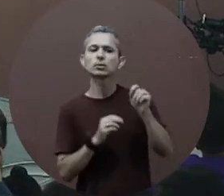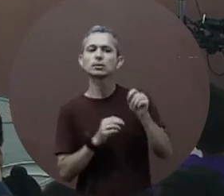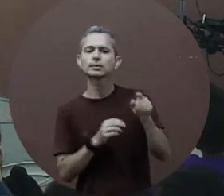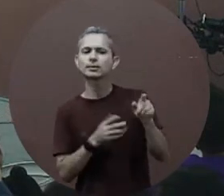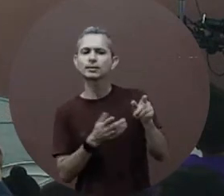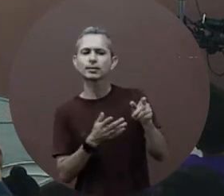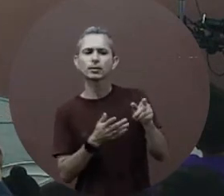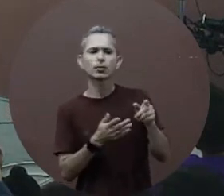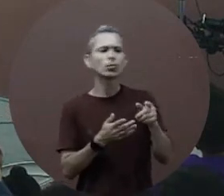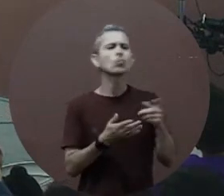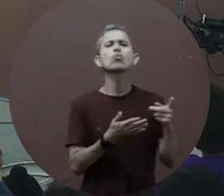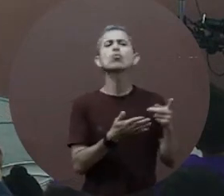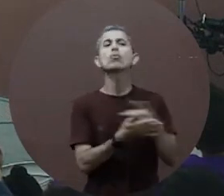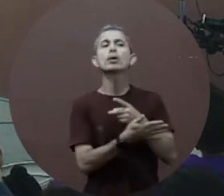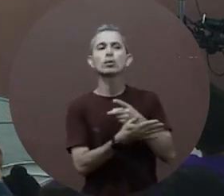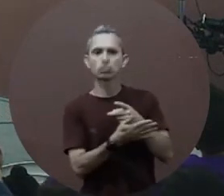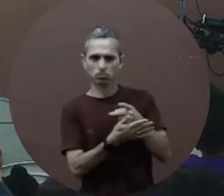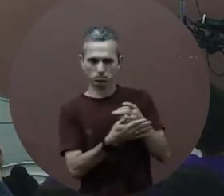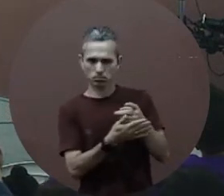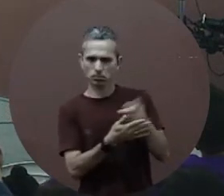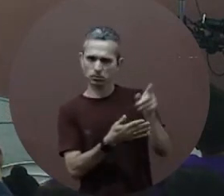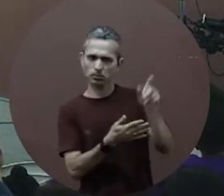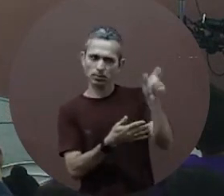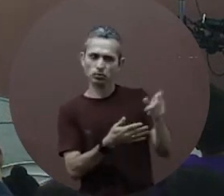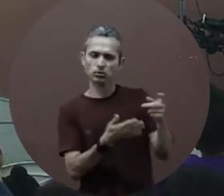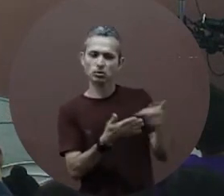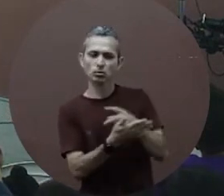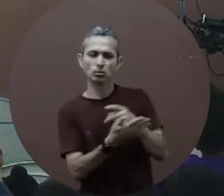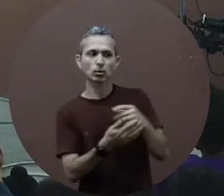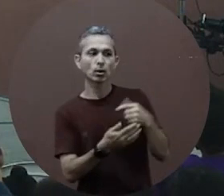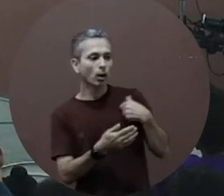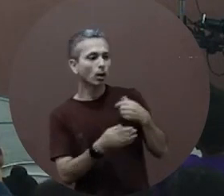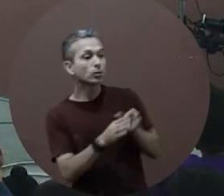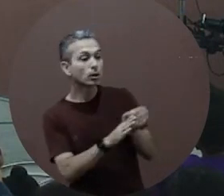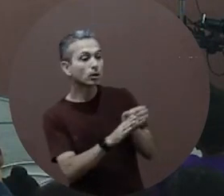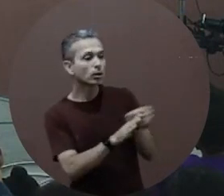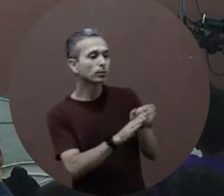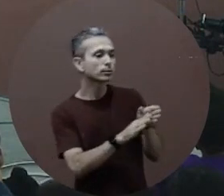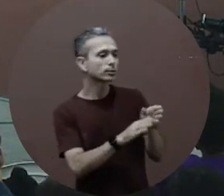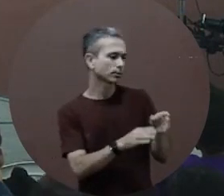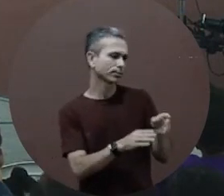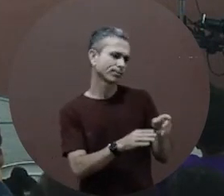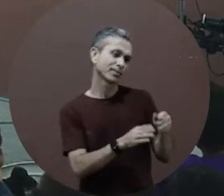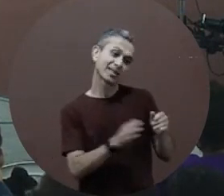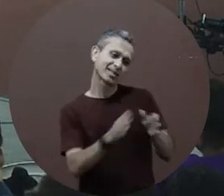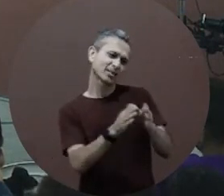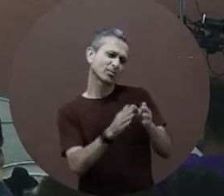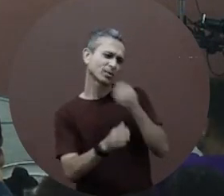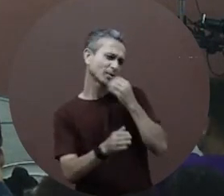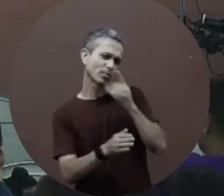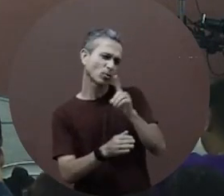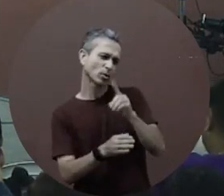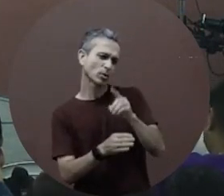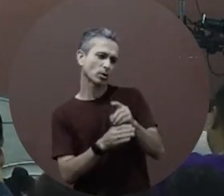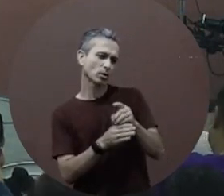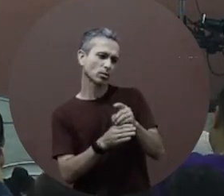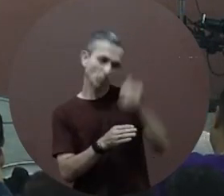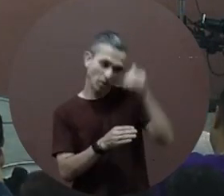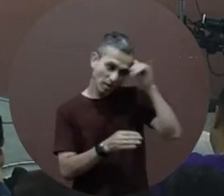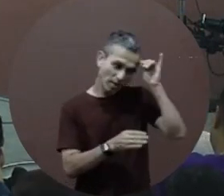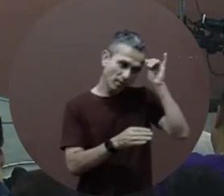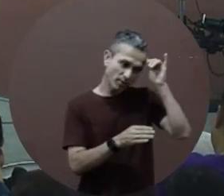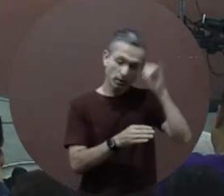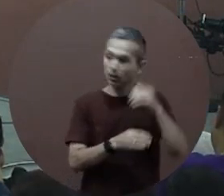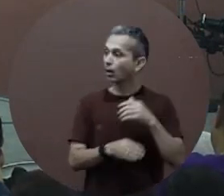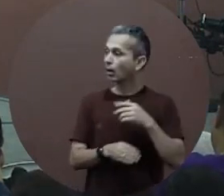E aí ele diz: meu irmão, não vá por aí não, porque isso aí não vai fazer bem para você. Eu falei: eita, pastor, eu nem sabia. Obrigado. Ou um líder da igreja,